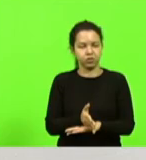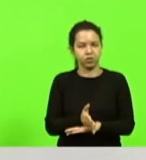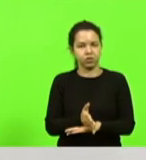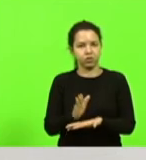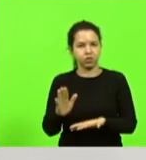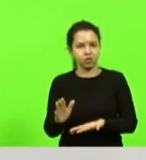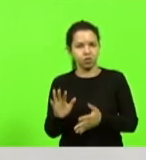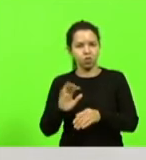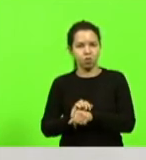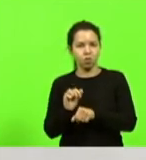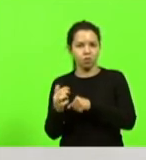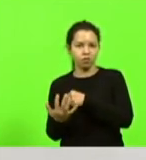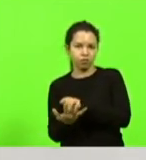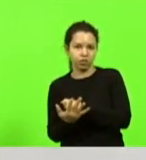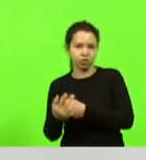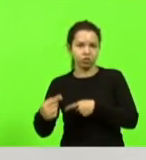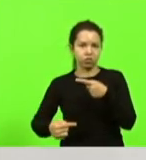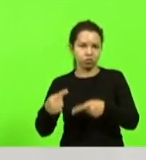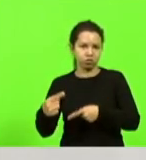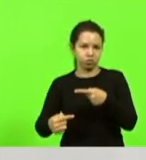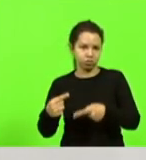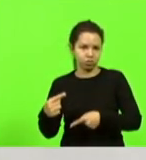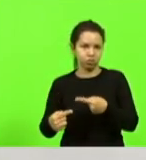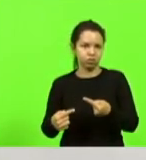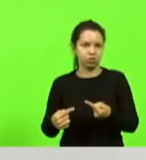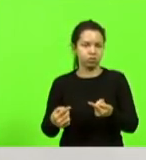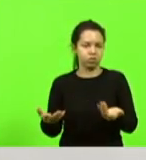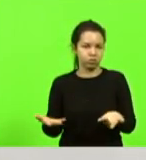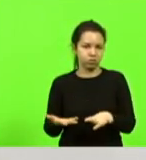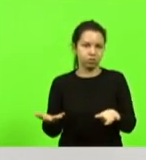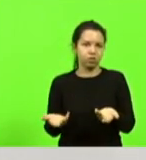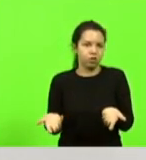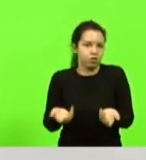Covid, algo que praticamente tem se tornado subjetivo.